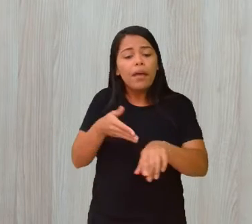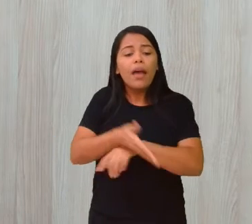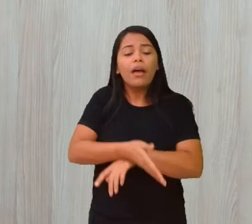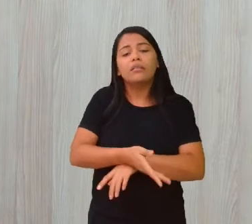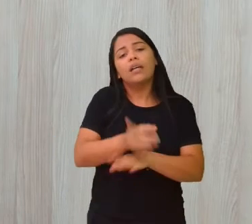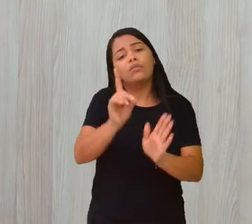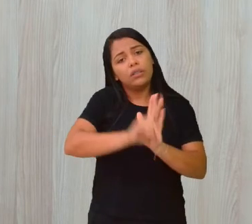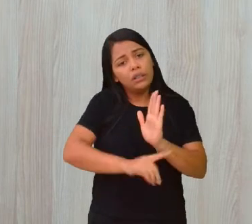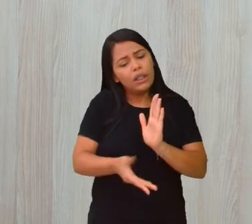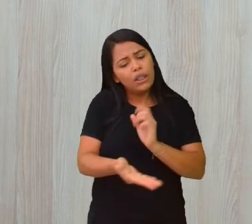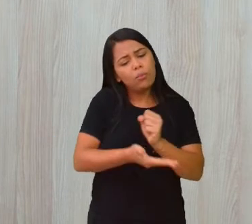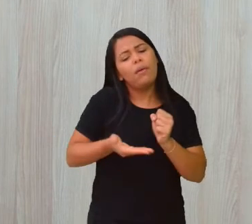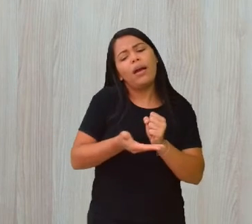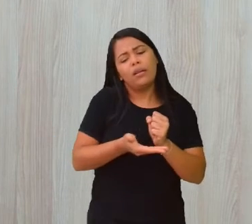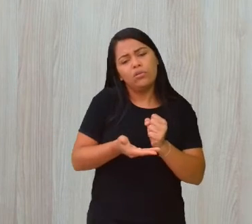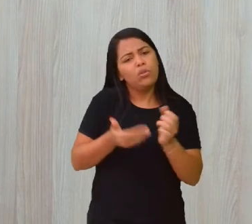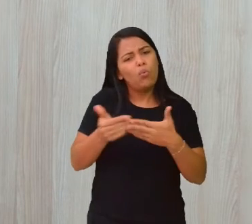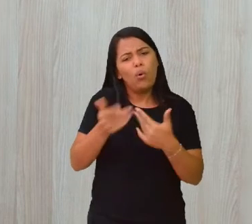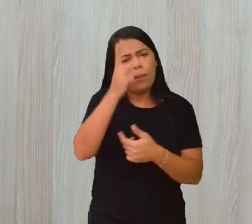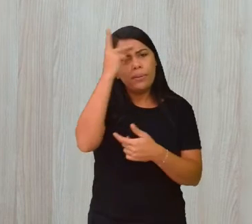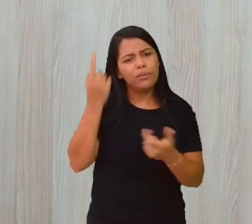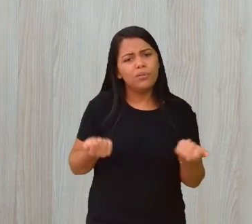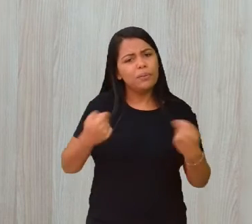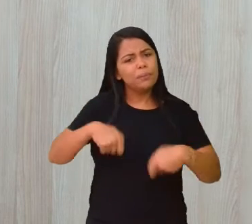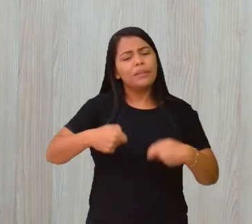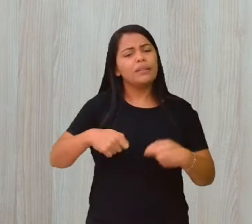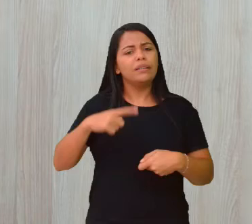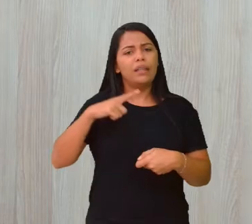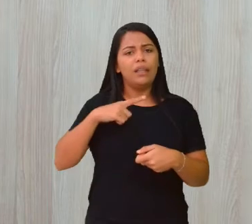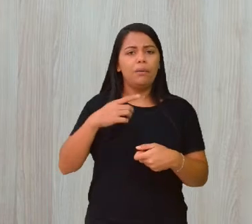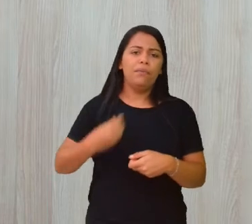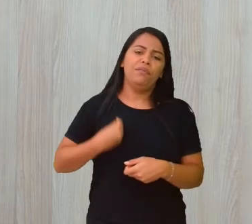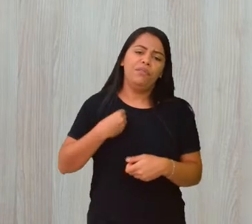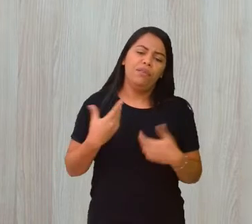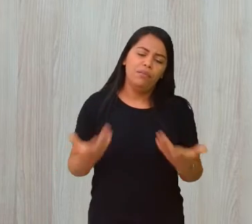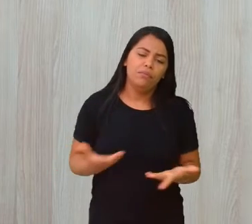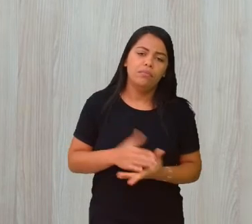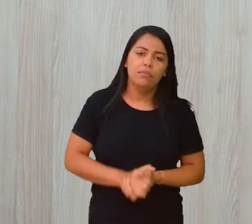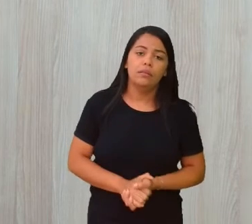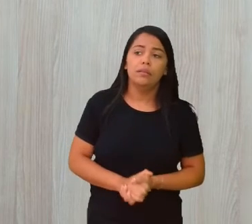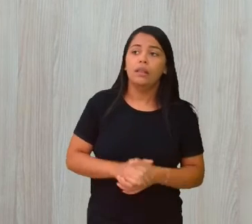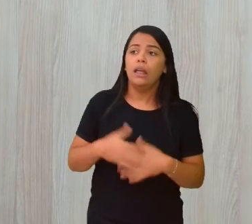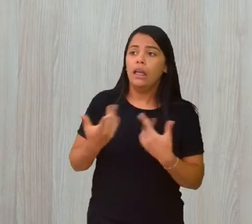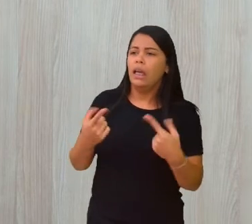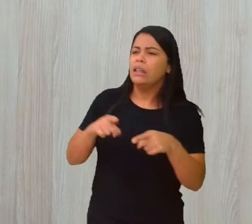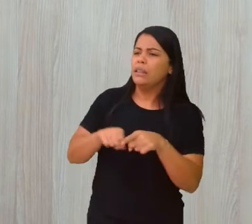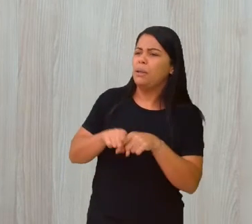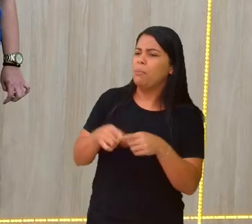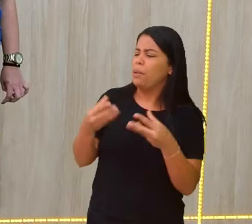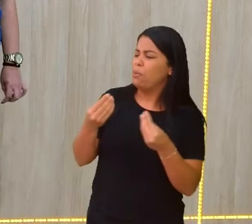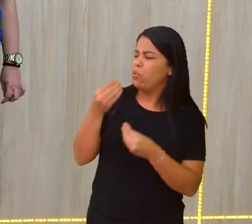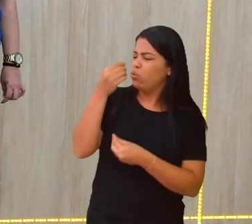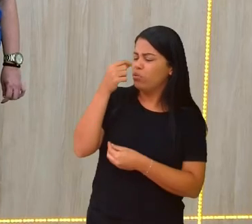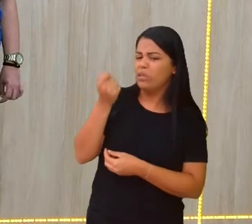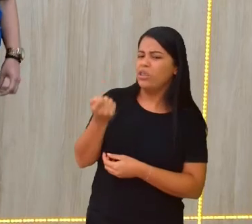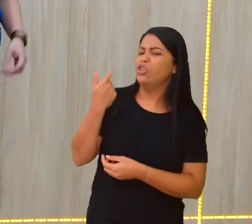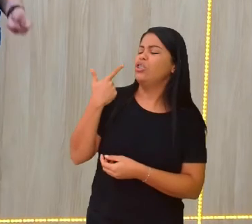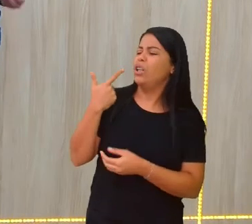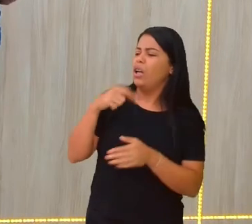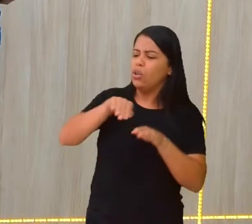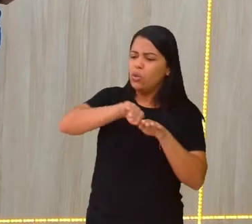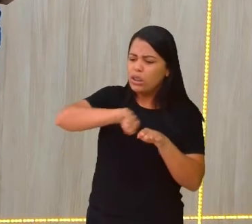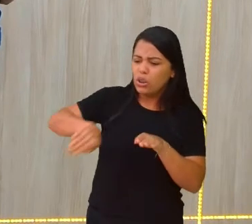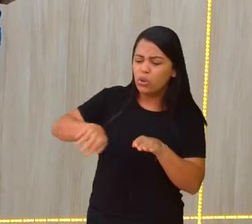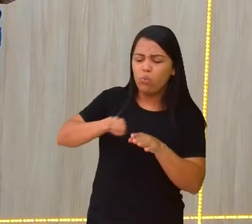que precisam a pessoa para viver dignamente. É inclusive muito estranho, né, serem excluídos, já que são